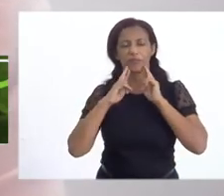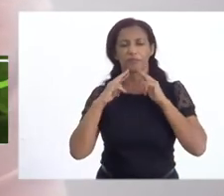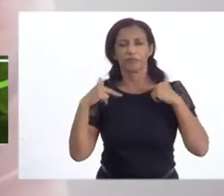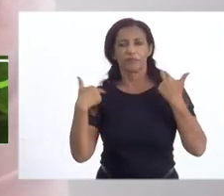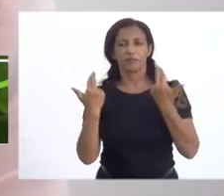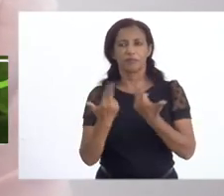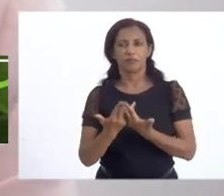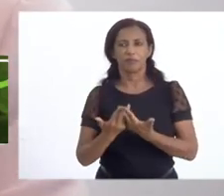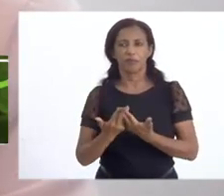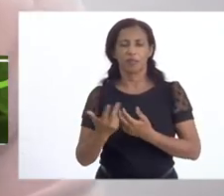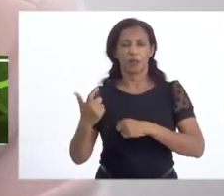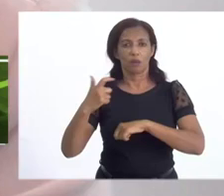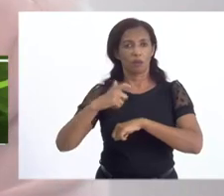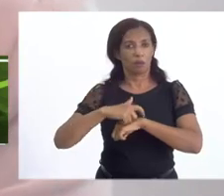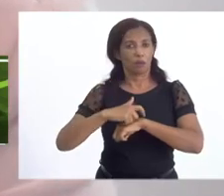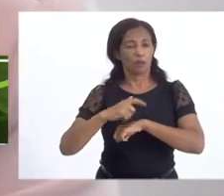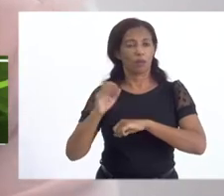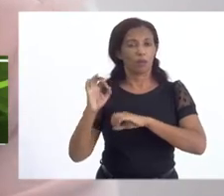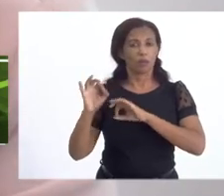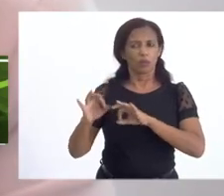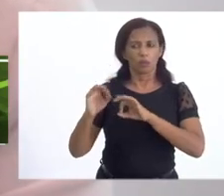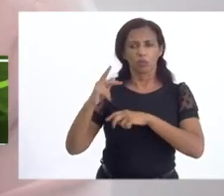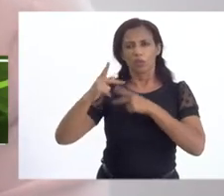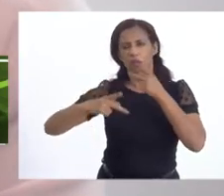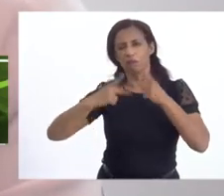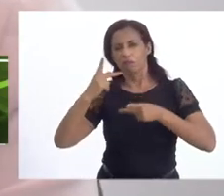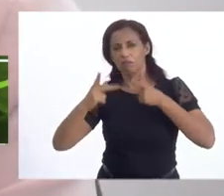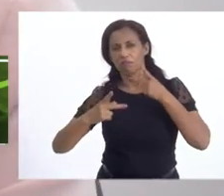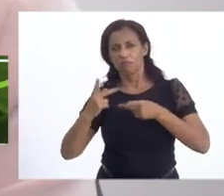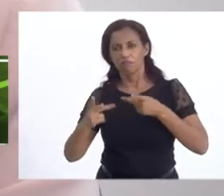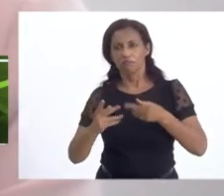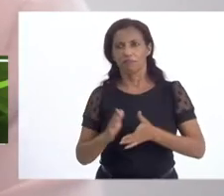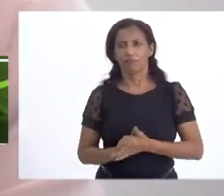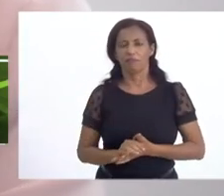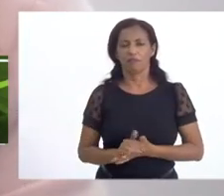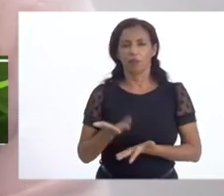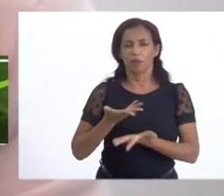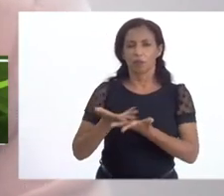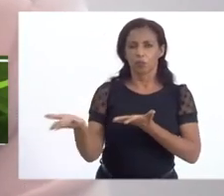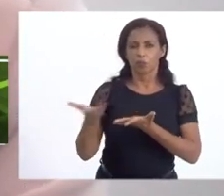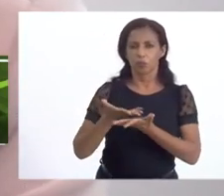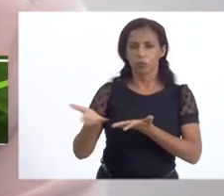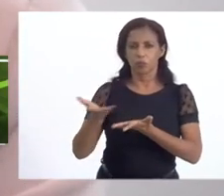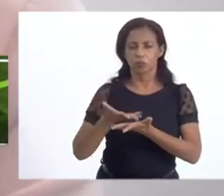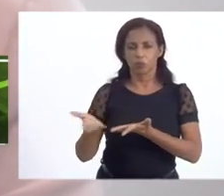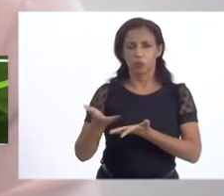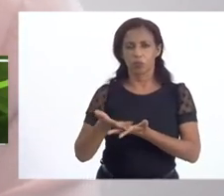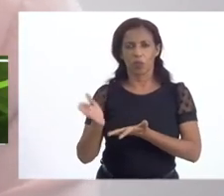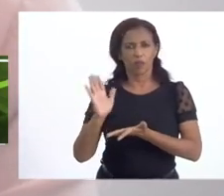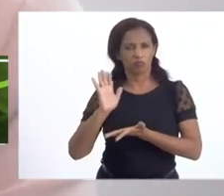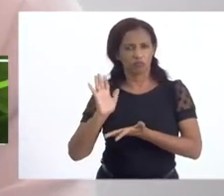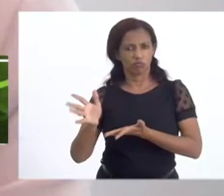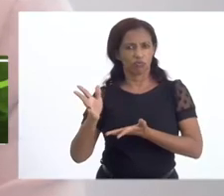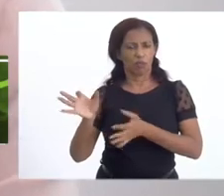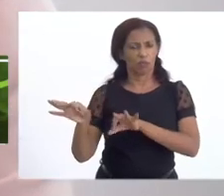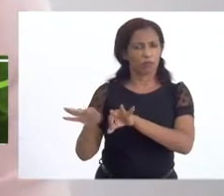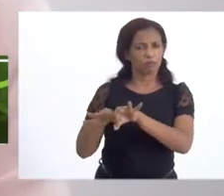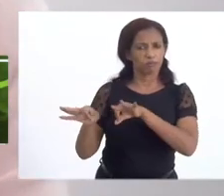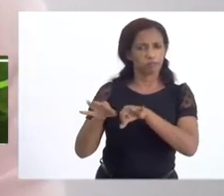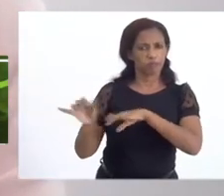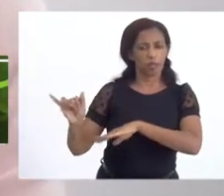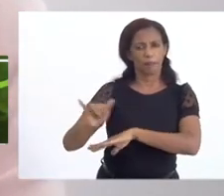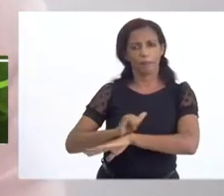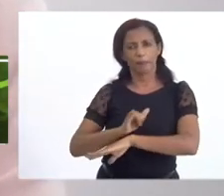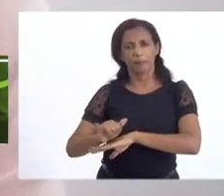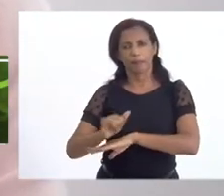reunião, mormente naquilo que diz respeito aos encaminhamentos que foram feitos, não